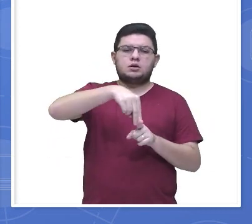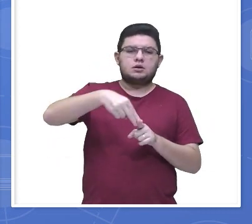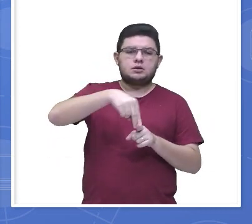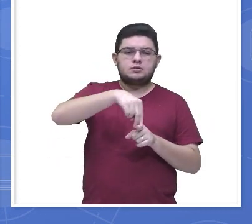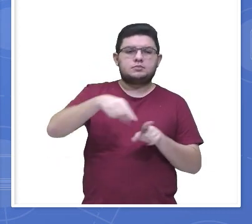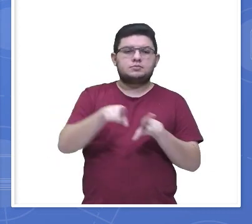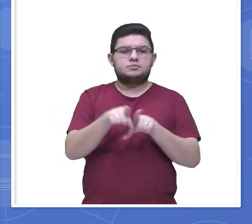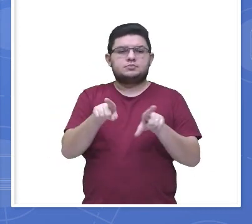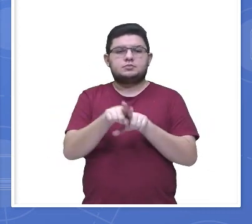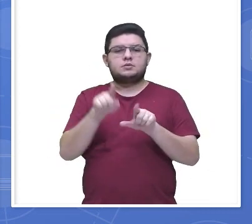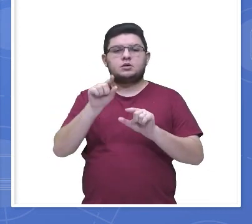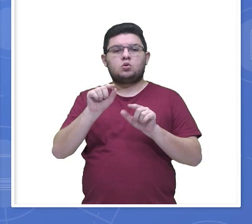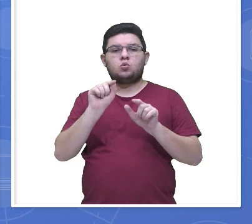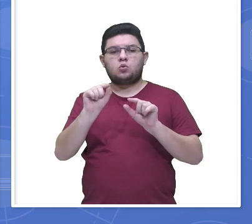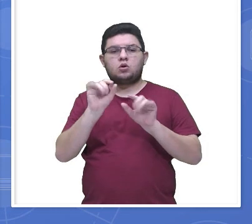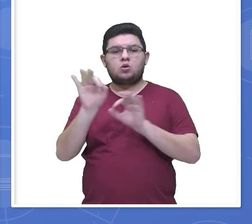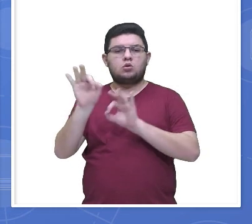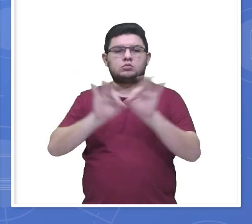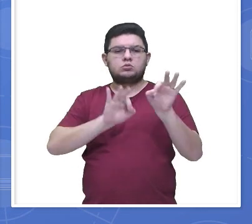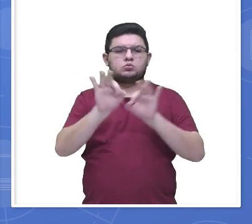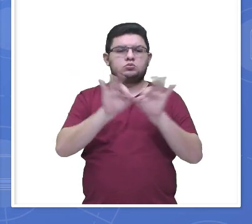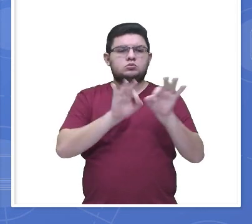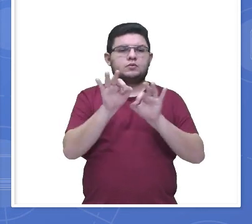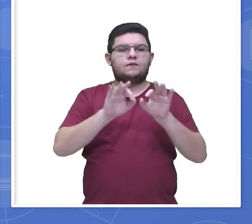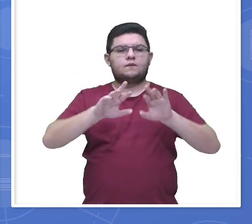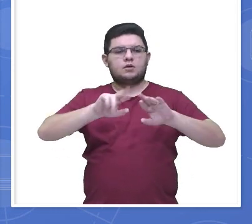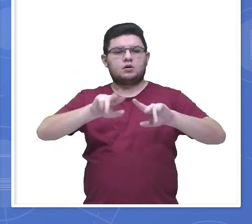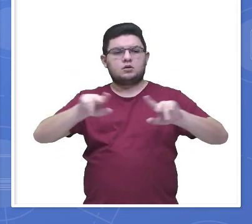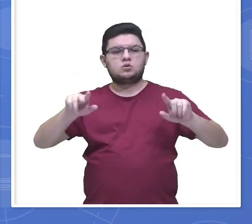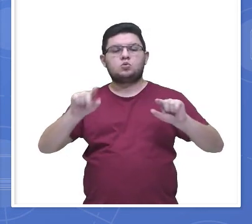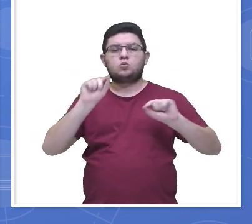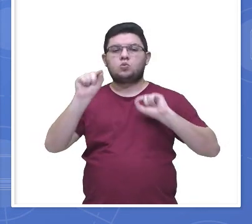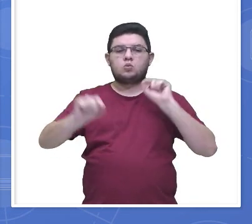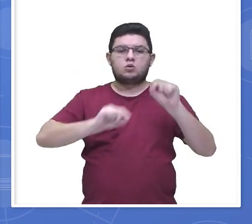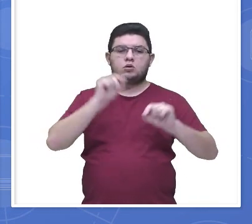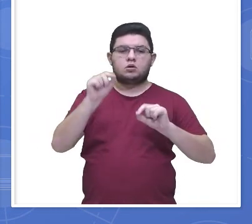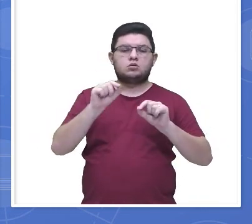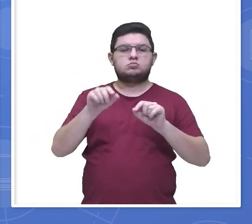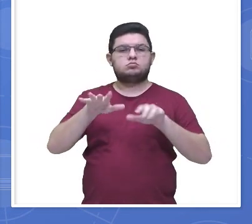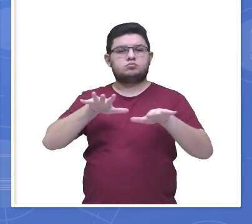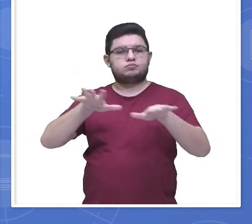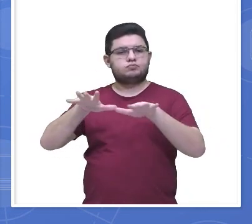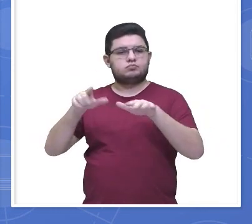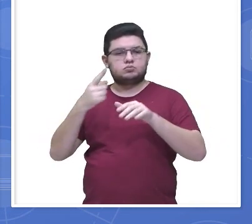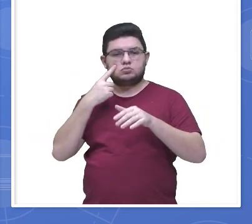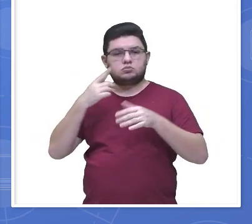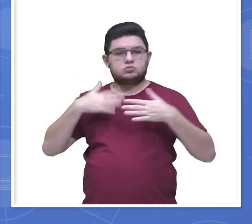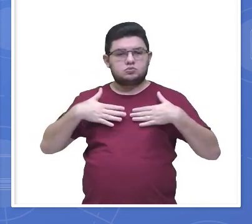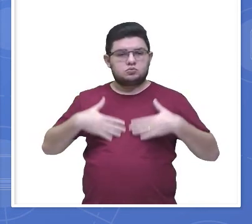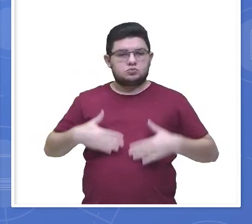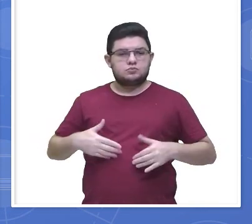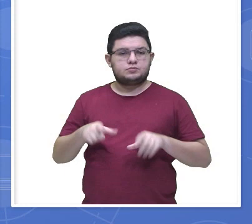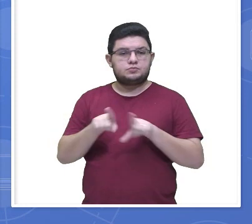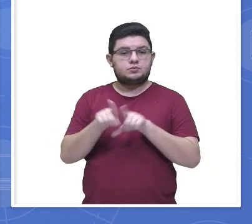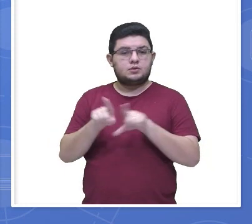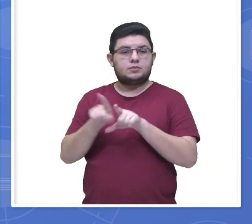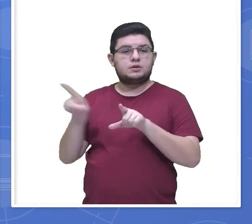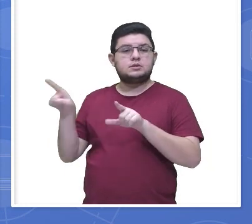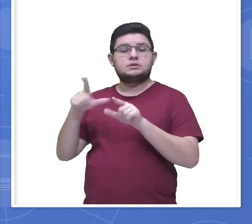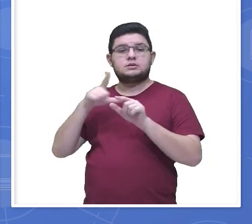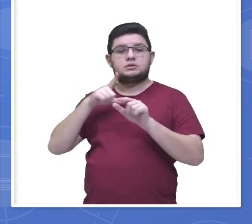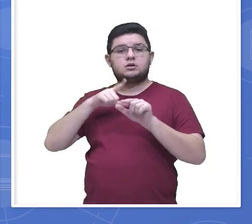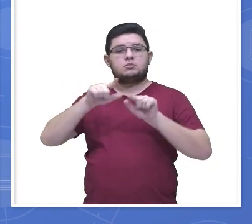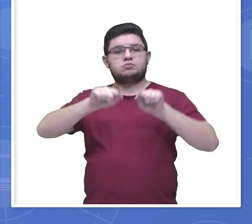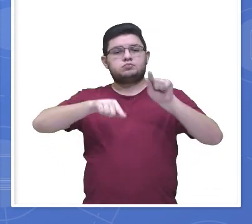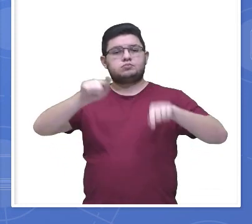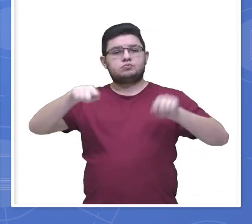tronco encefálico e o córtex cerebral. Além de regular o tônus muscular, ou seja, regula